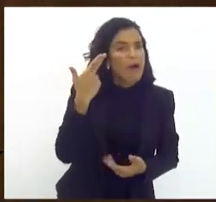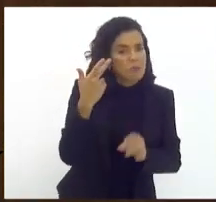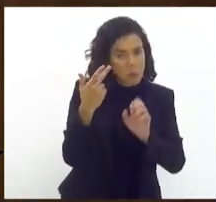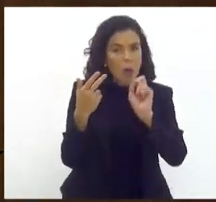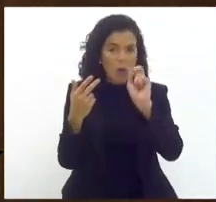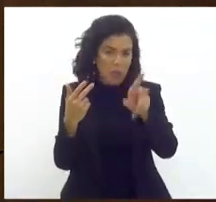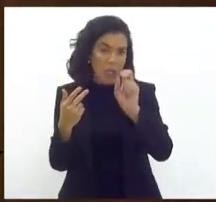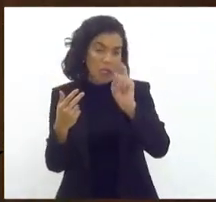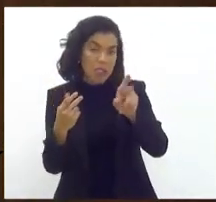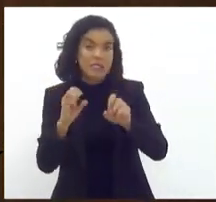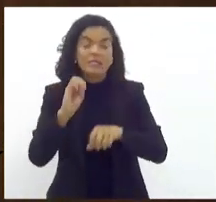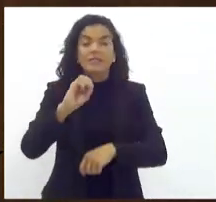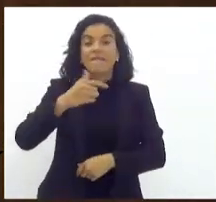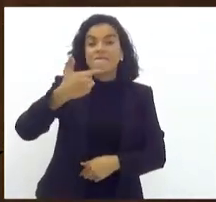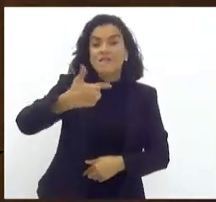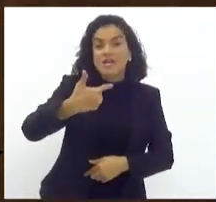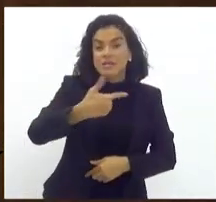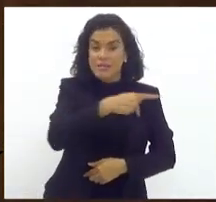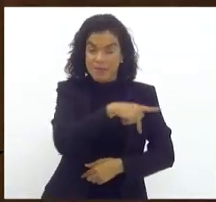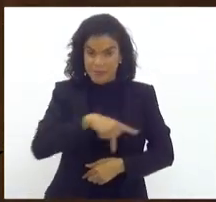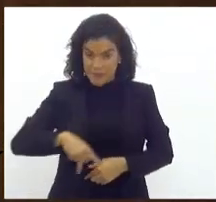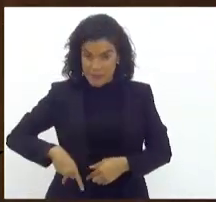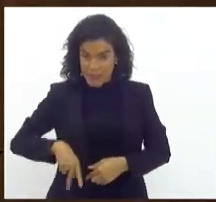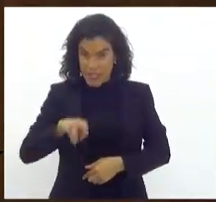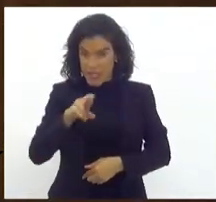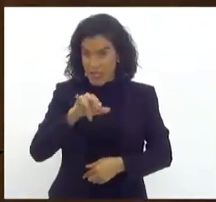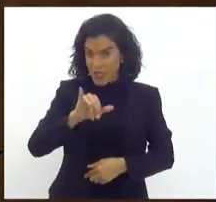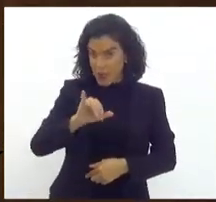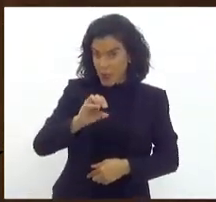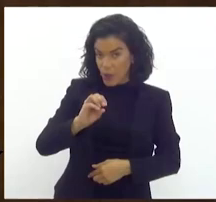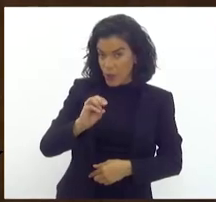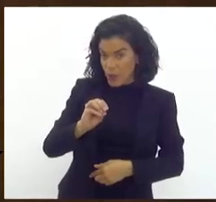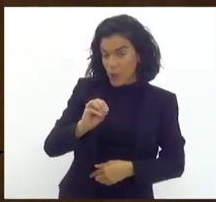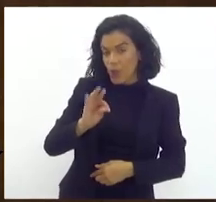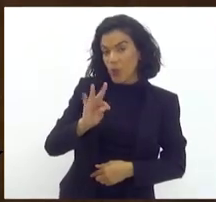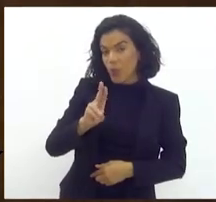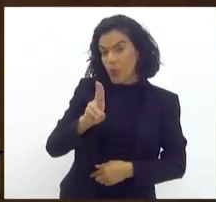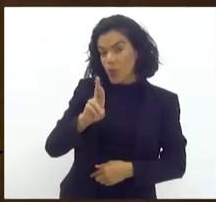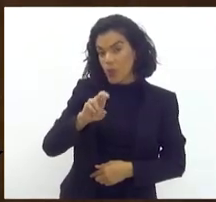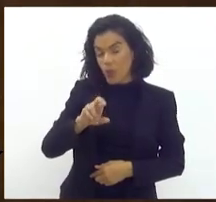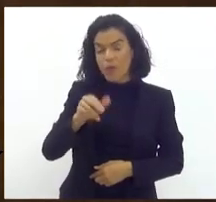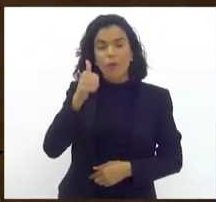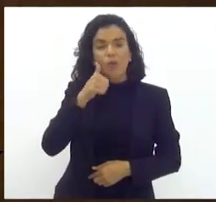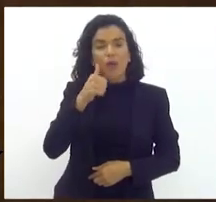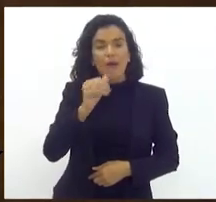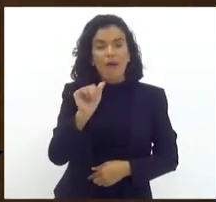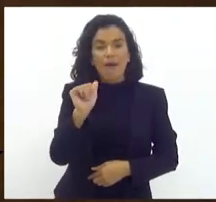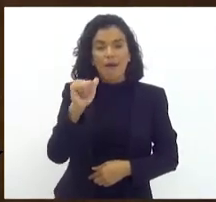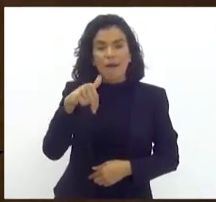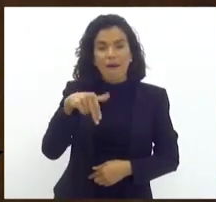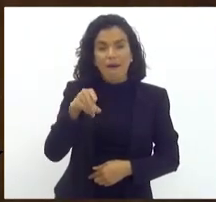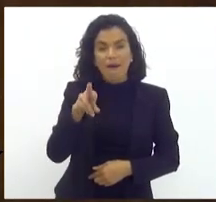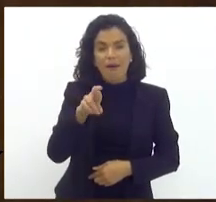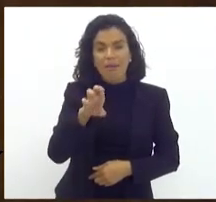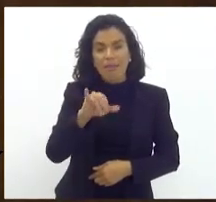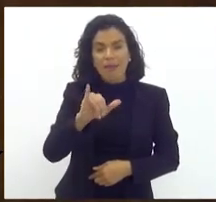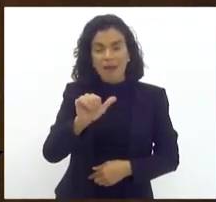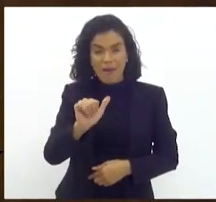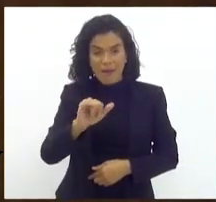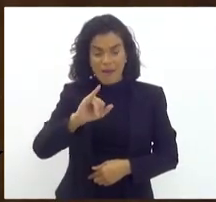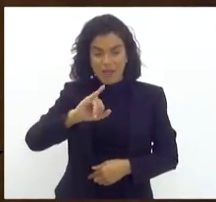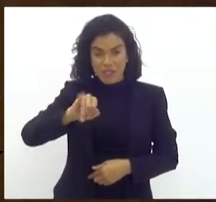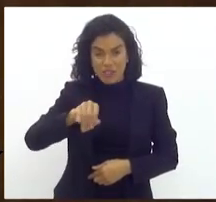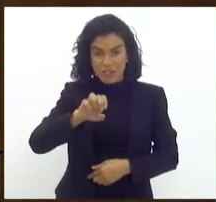que a vice-presidente da Rildo a senhora Andreia Jesus assumisse o